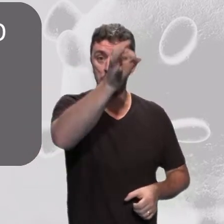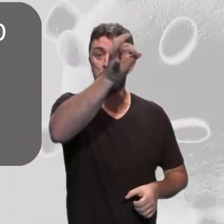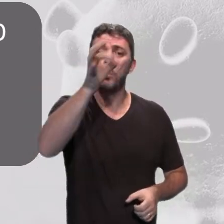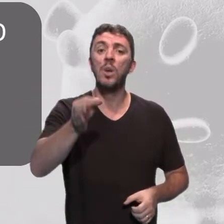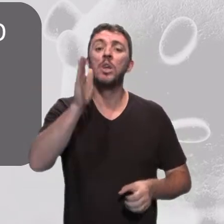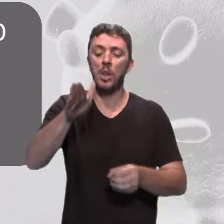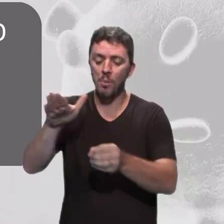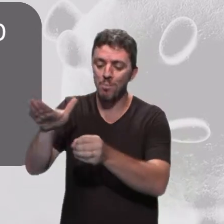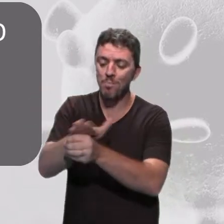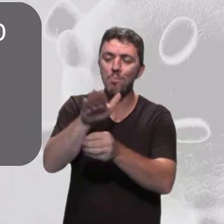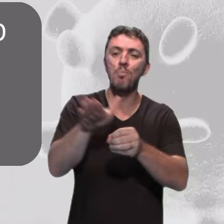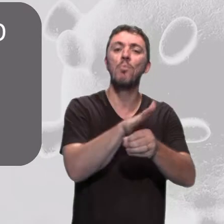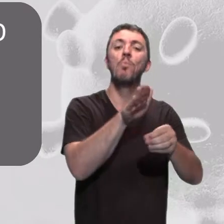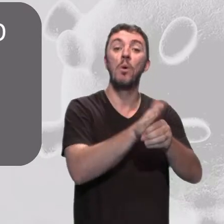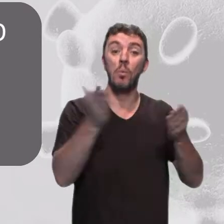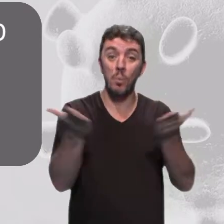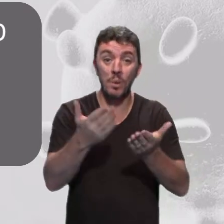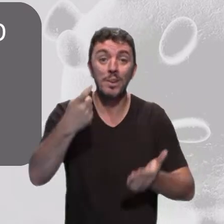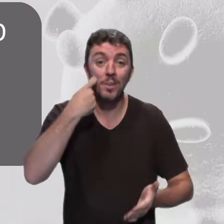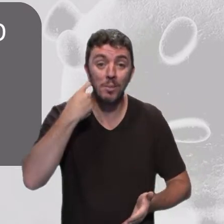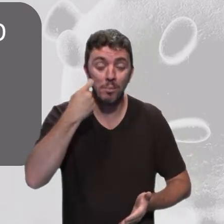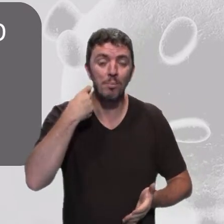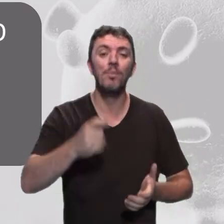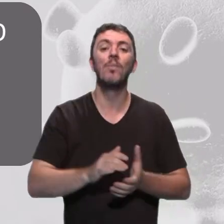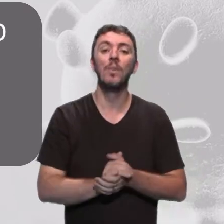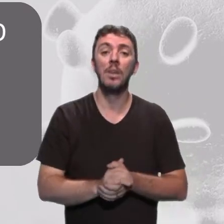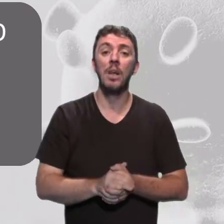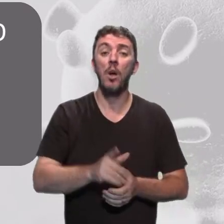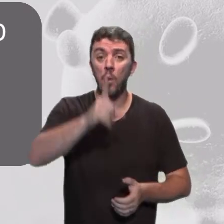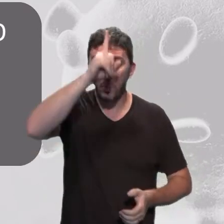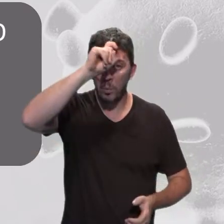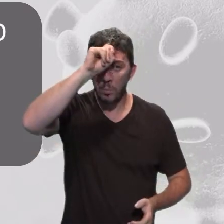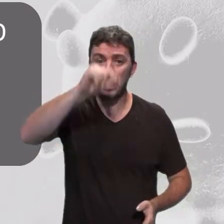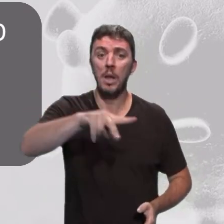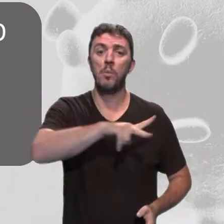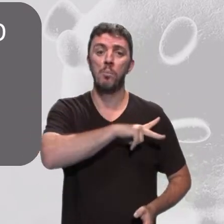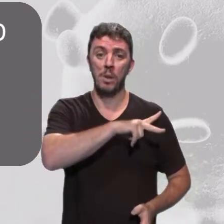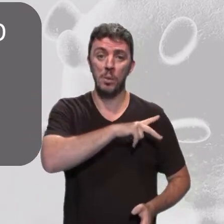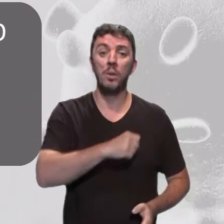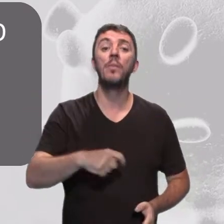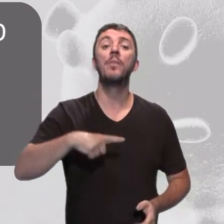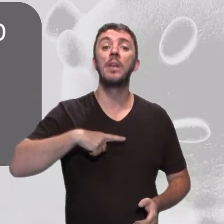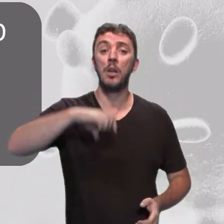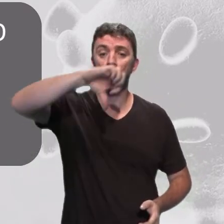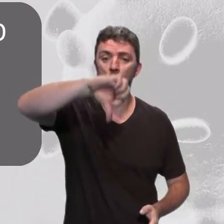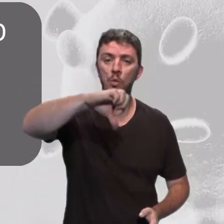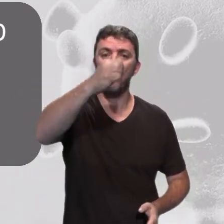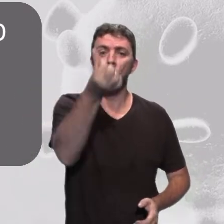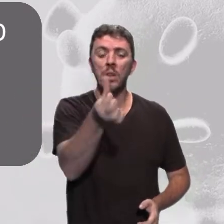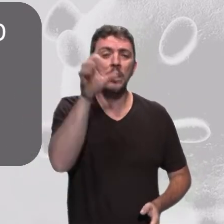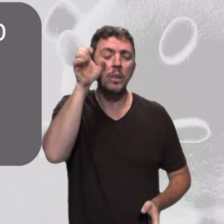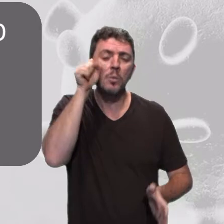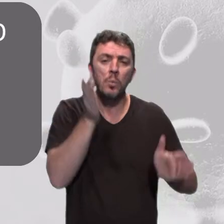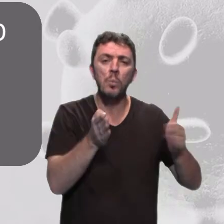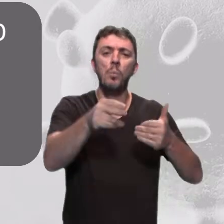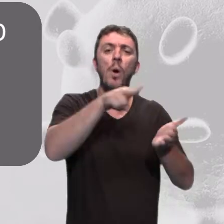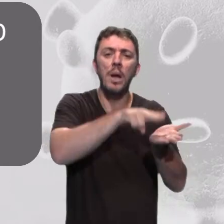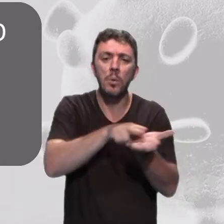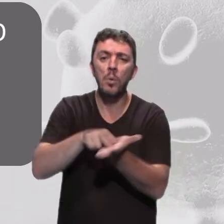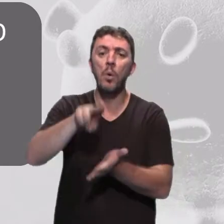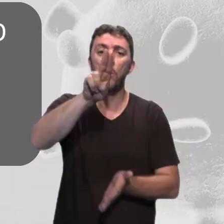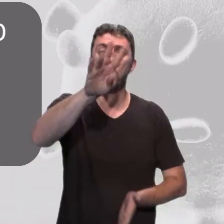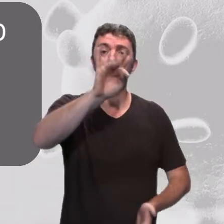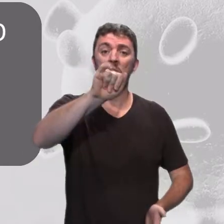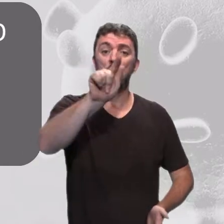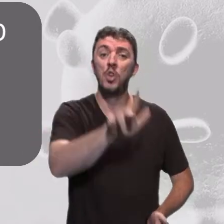estão ocupados nesta sexta-feira. No setor privado, são 96 leitos de UTI geral, com